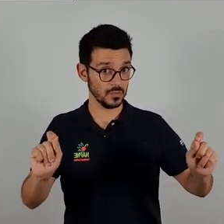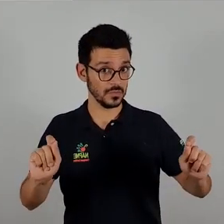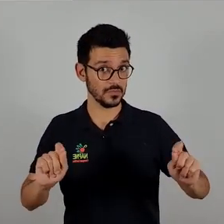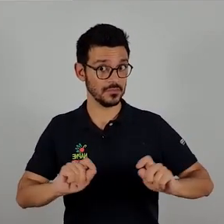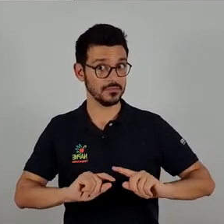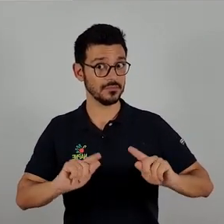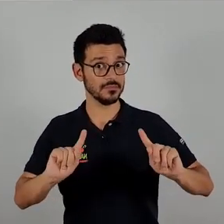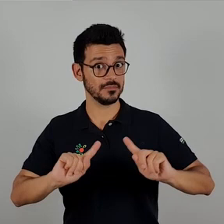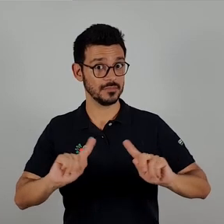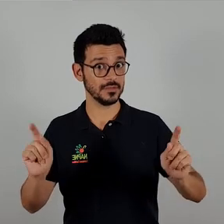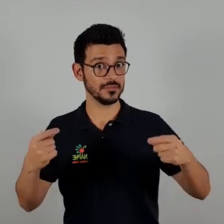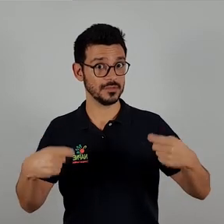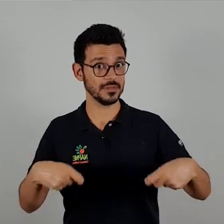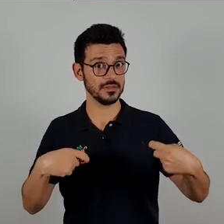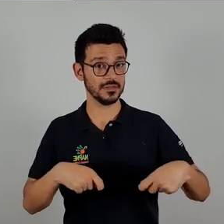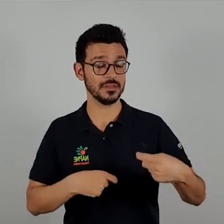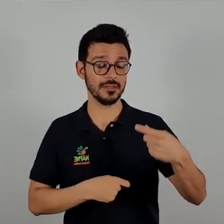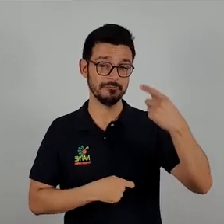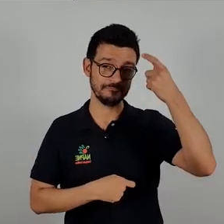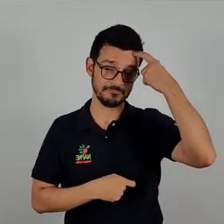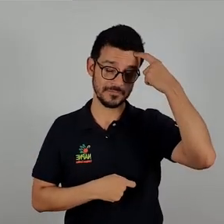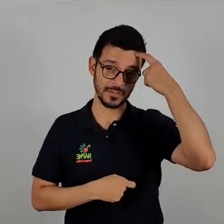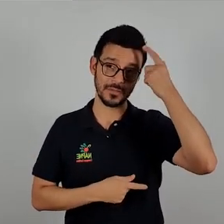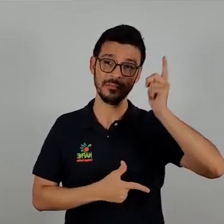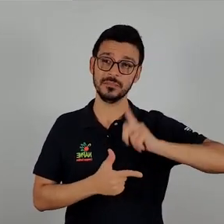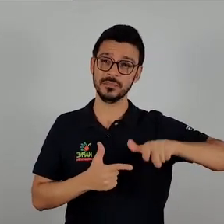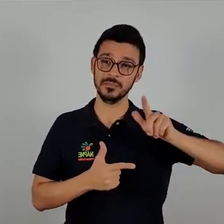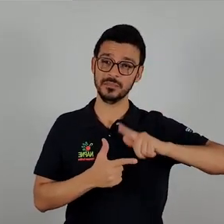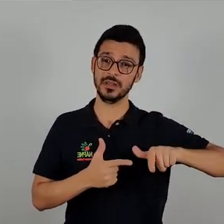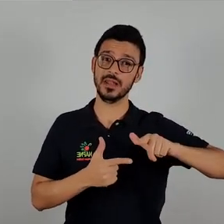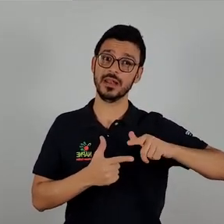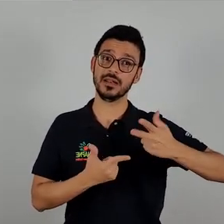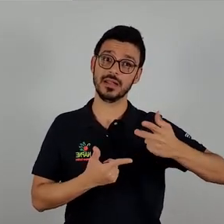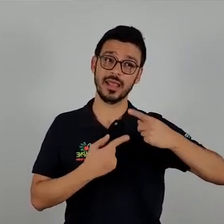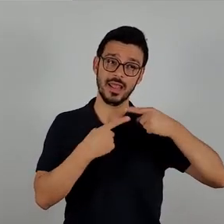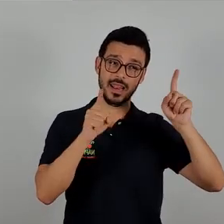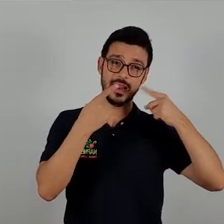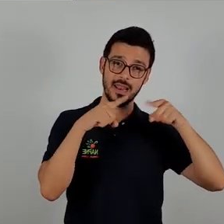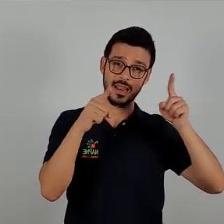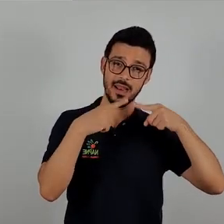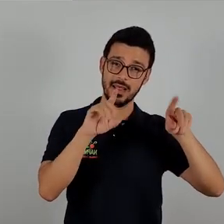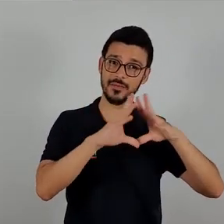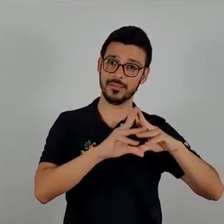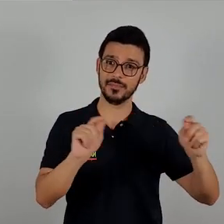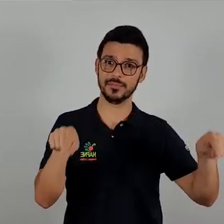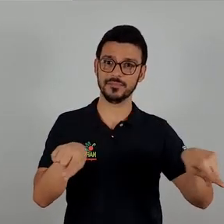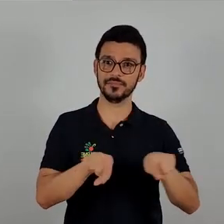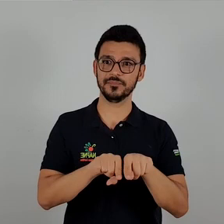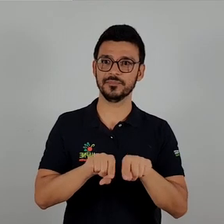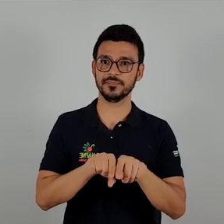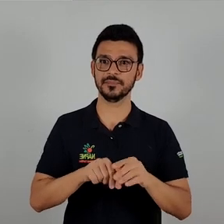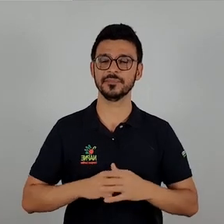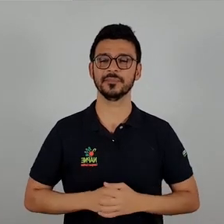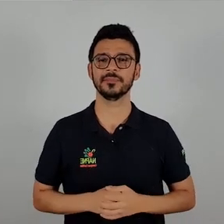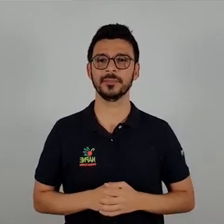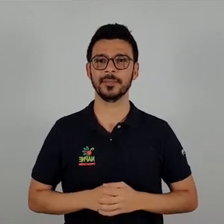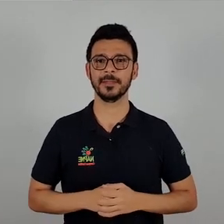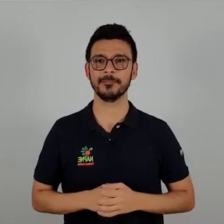Esse é um caso de um animal que tinha uma cistite, olha aí,